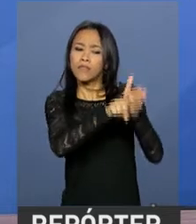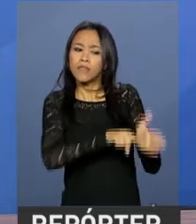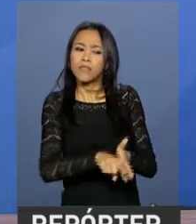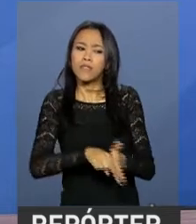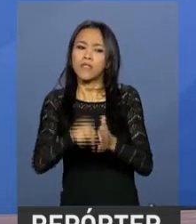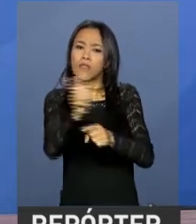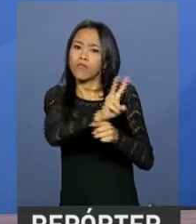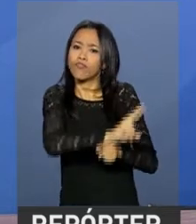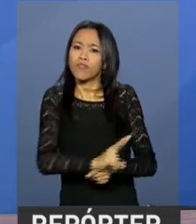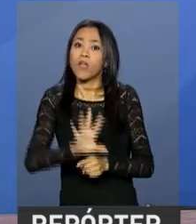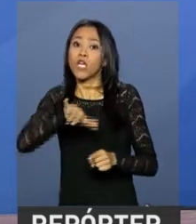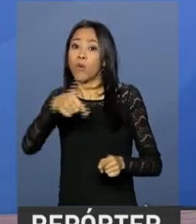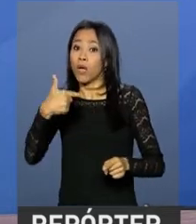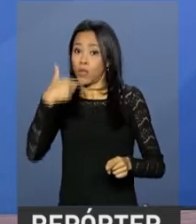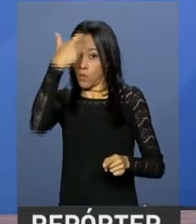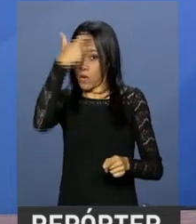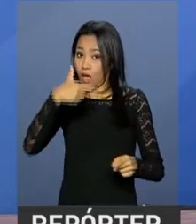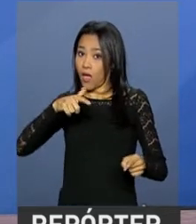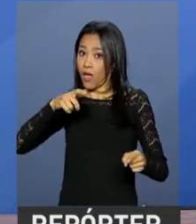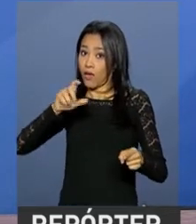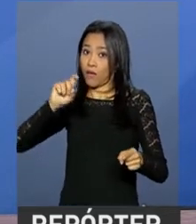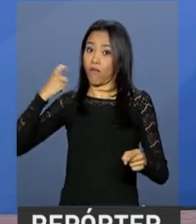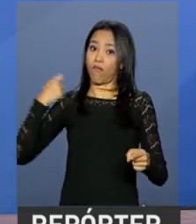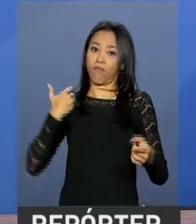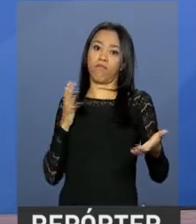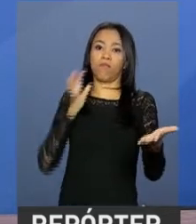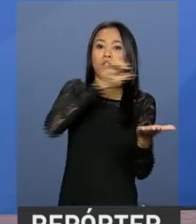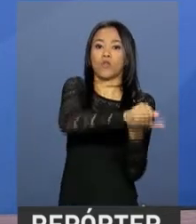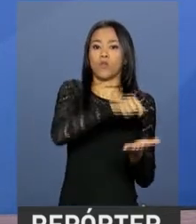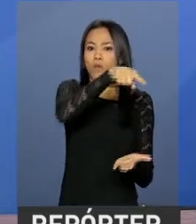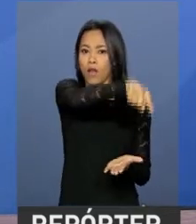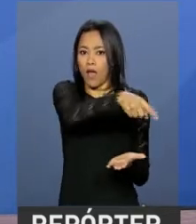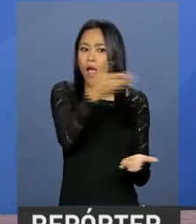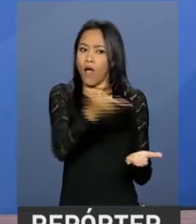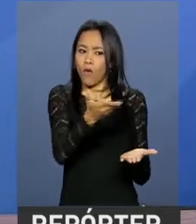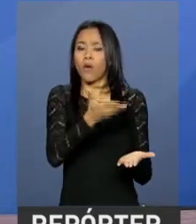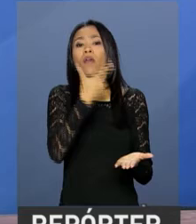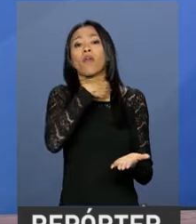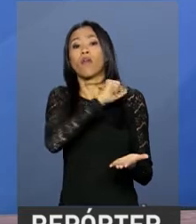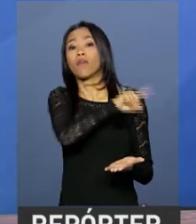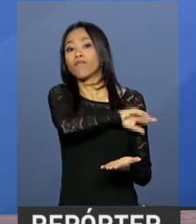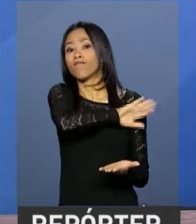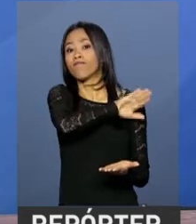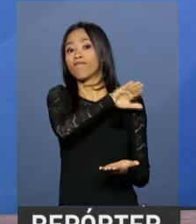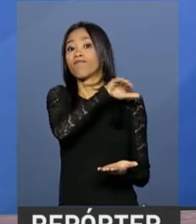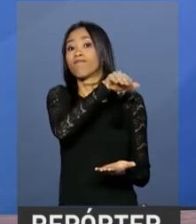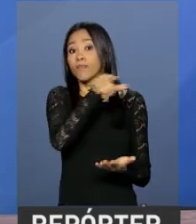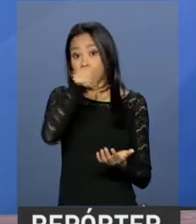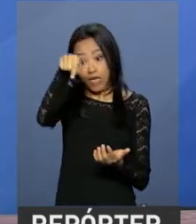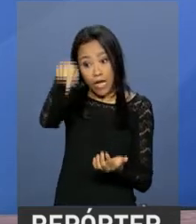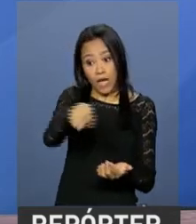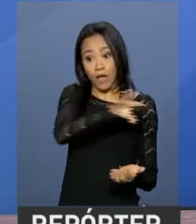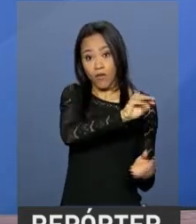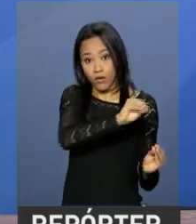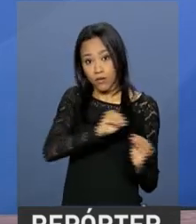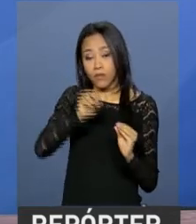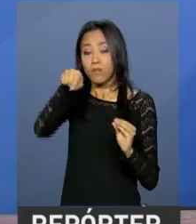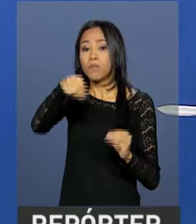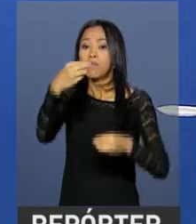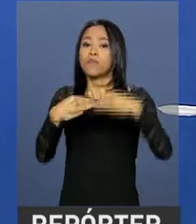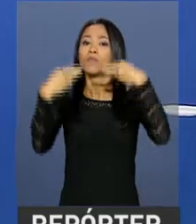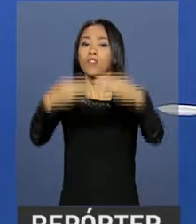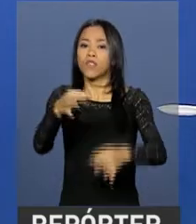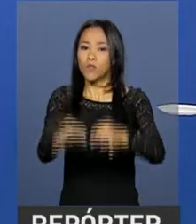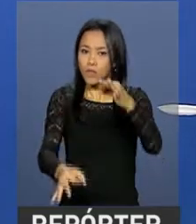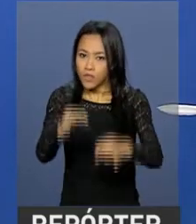quando assumiu aquela pasta em junho do ano passado será tomada agora no ministério da justiça e segurança pública